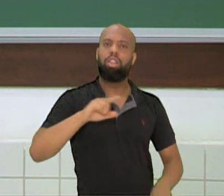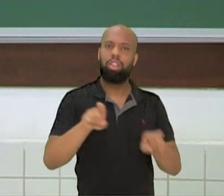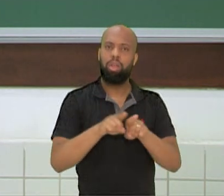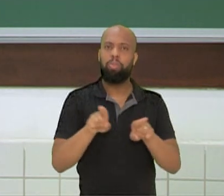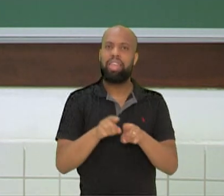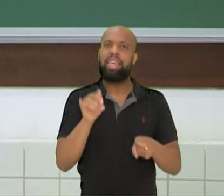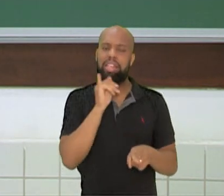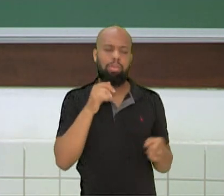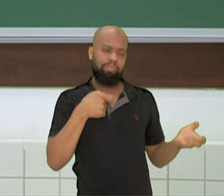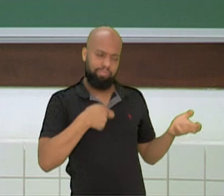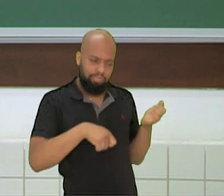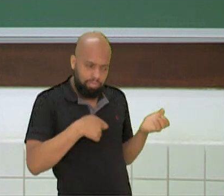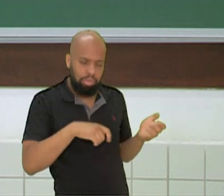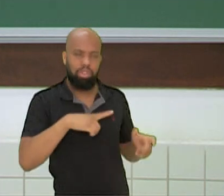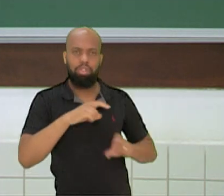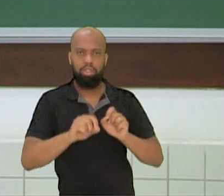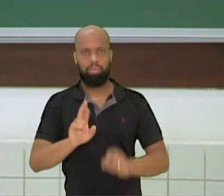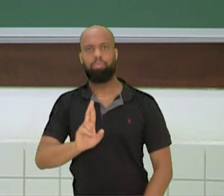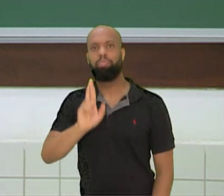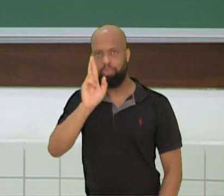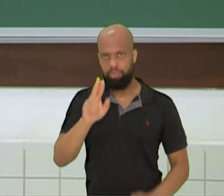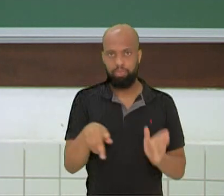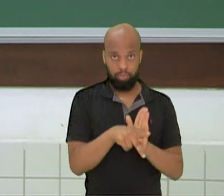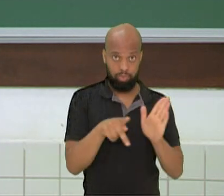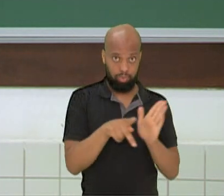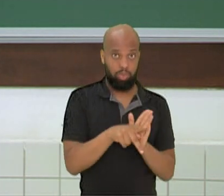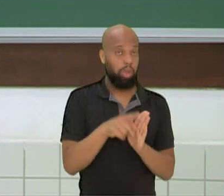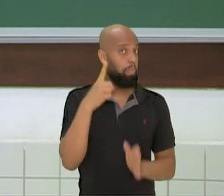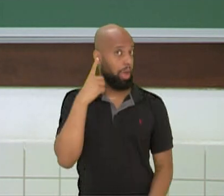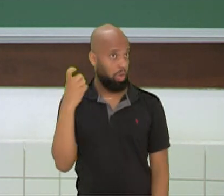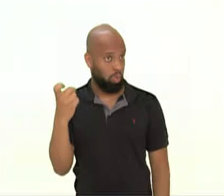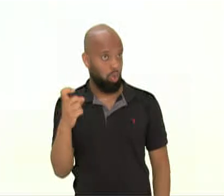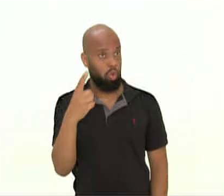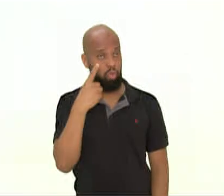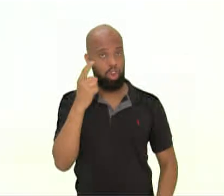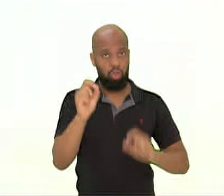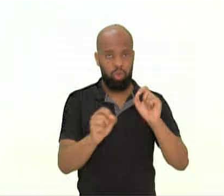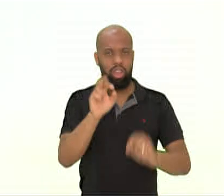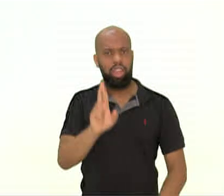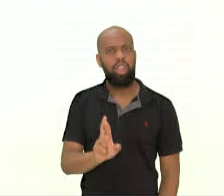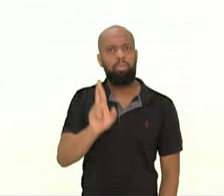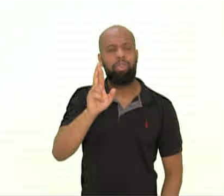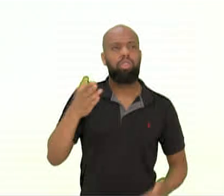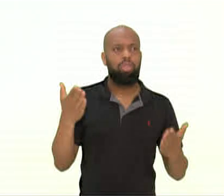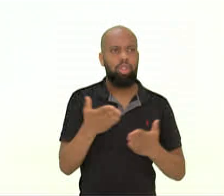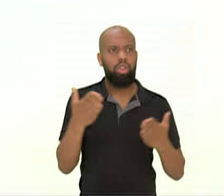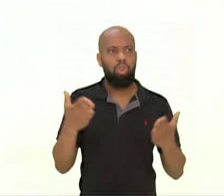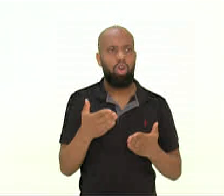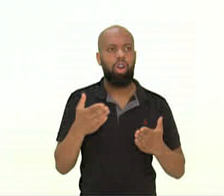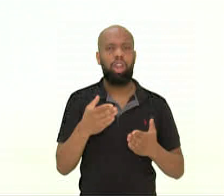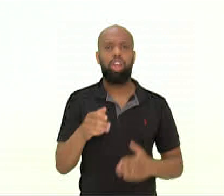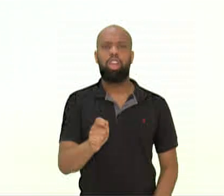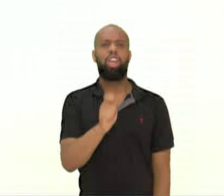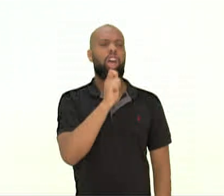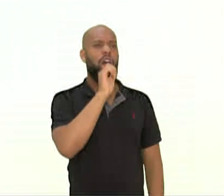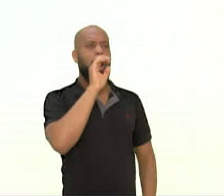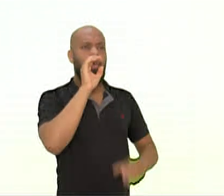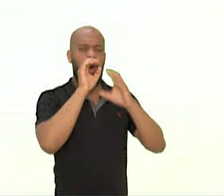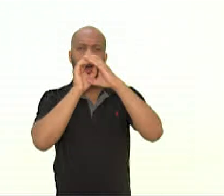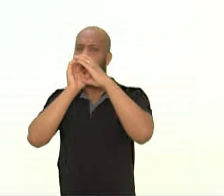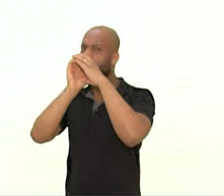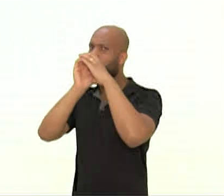acústica, ok? Vamos avançando então aqui na nossa próxima tela. Temos aqui ó, a representação aqui do megafone, onde você vai ter